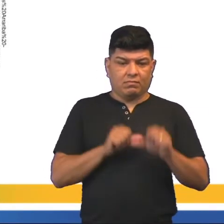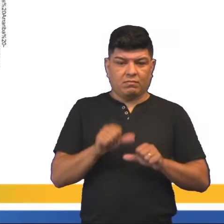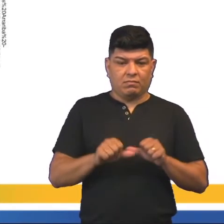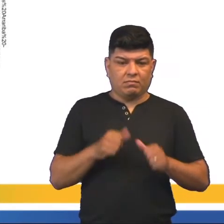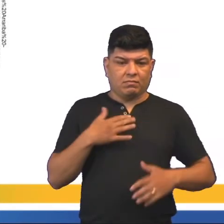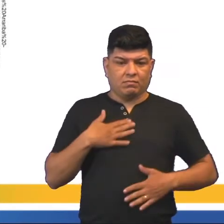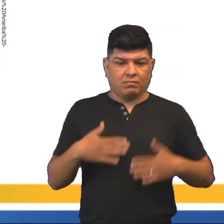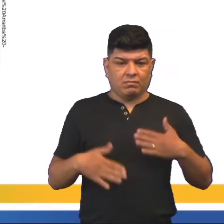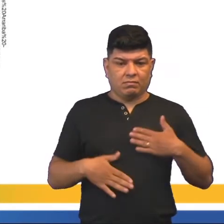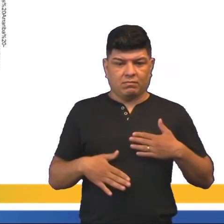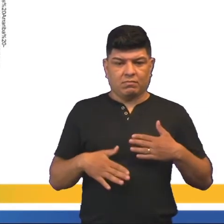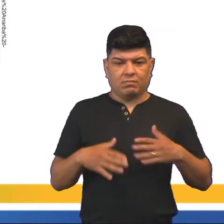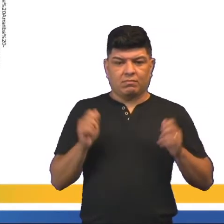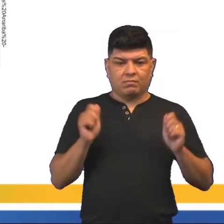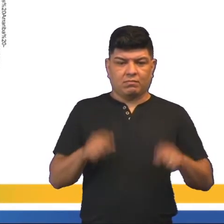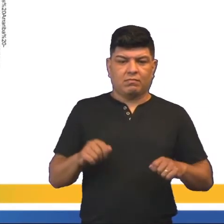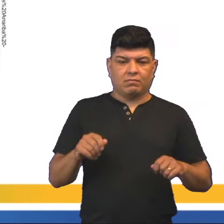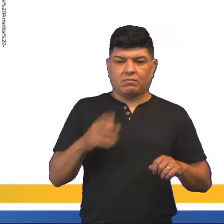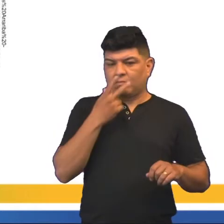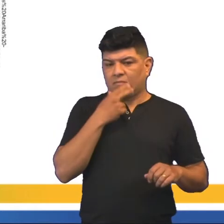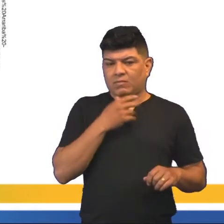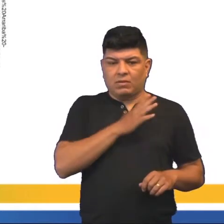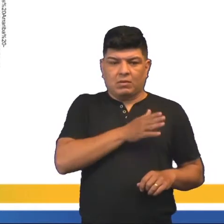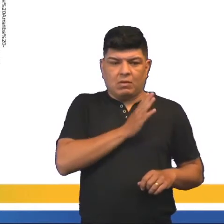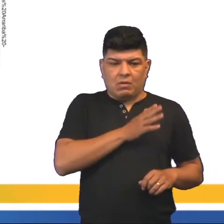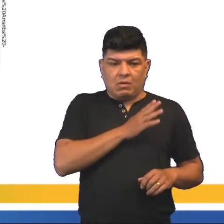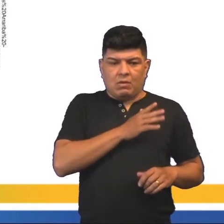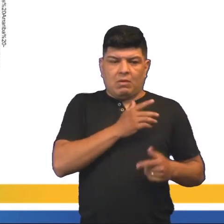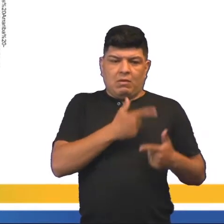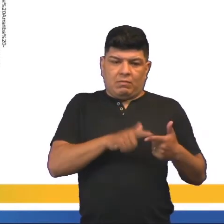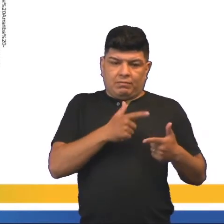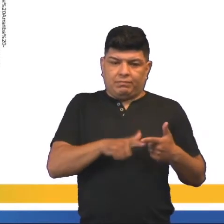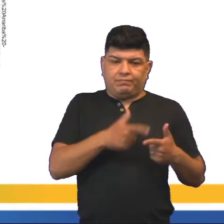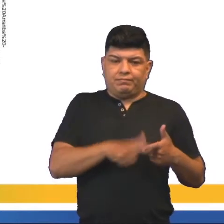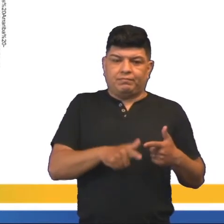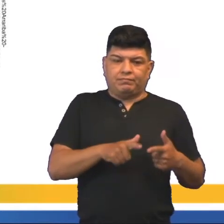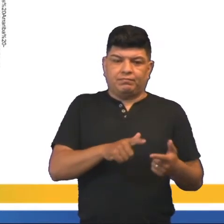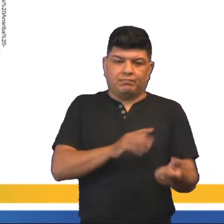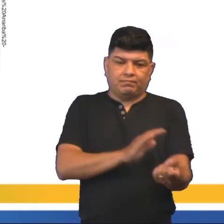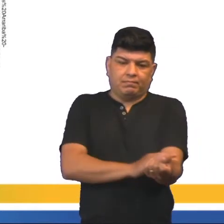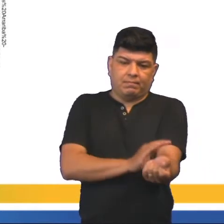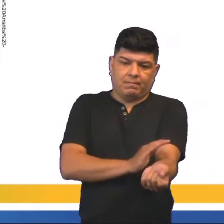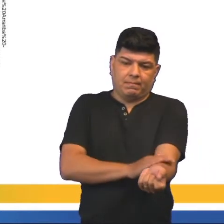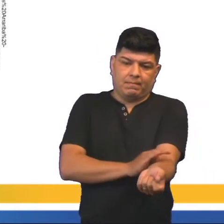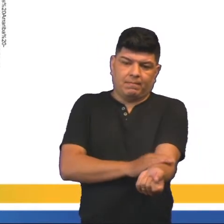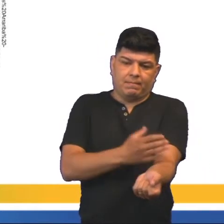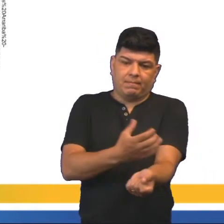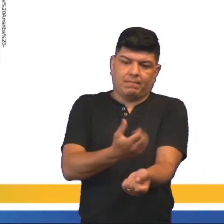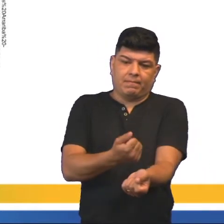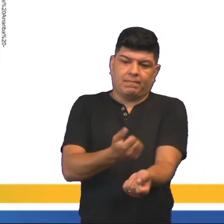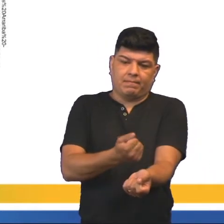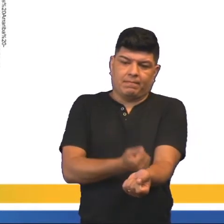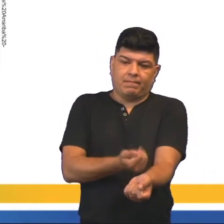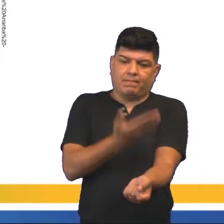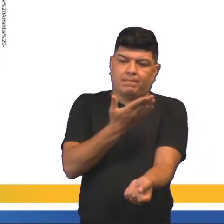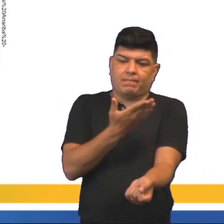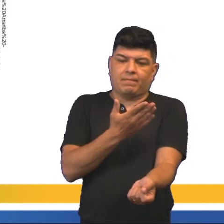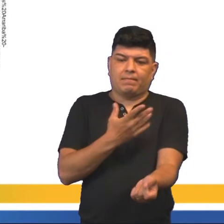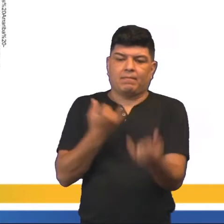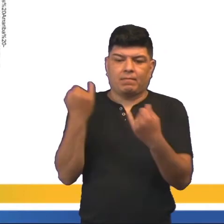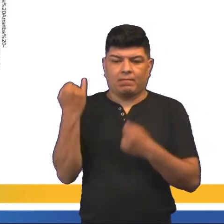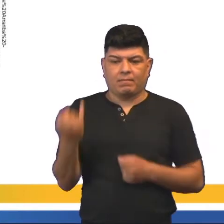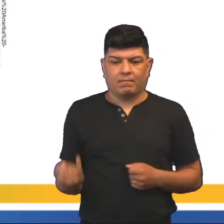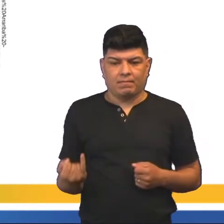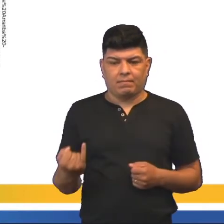alterações físicas, a pessoa pode sofrer com taquicardia, aumento da pressão arterial, emagrecimento e até